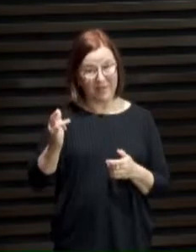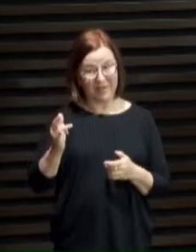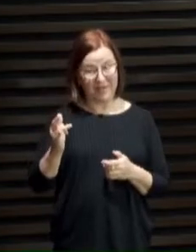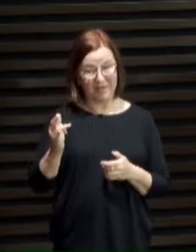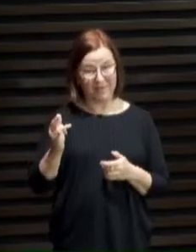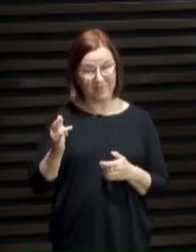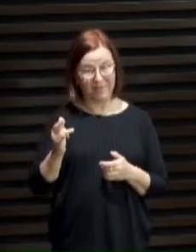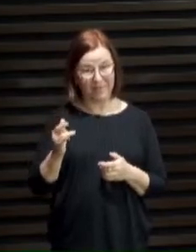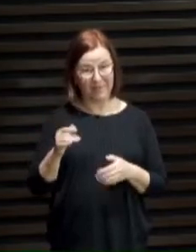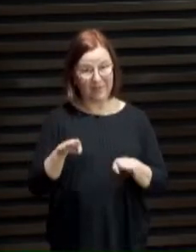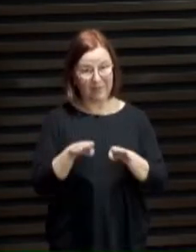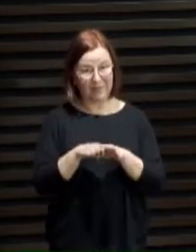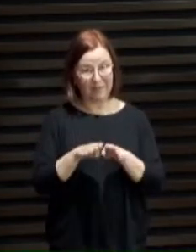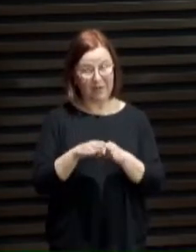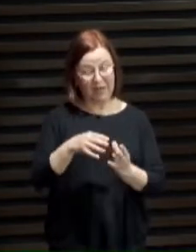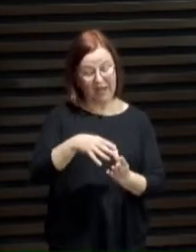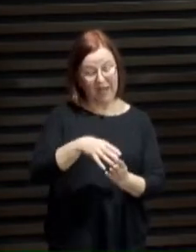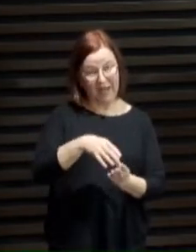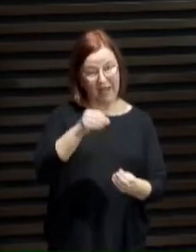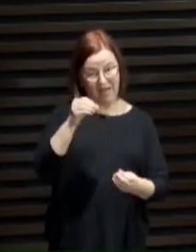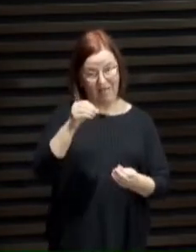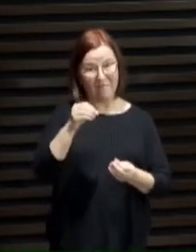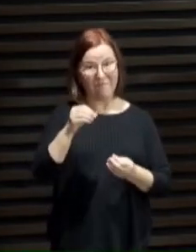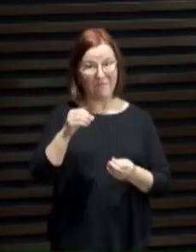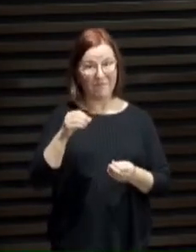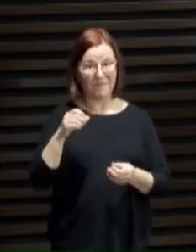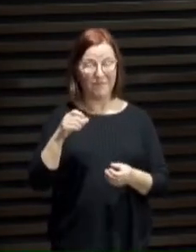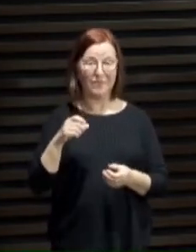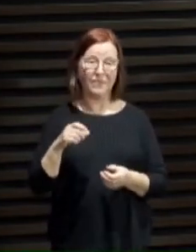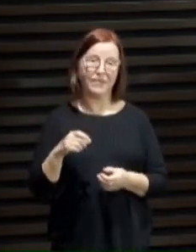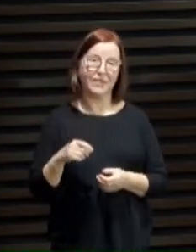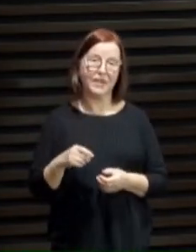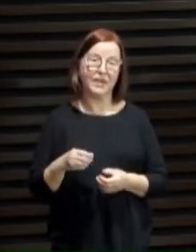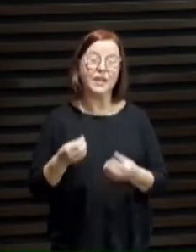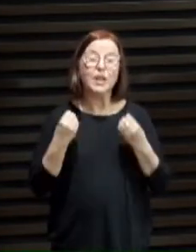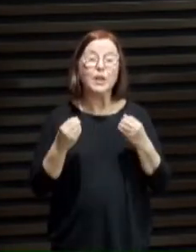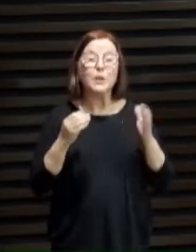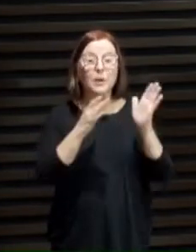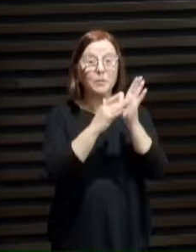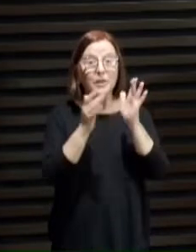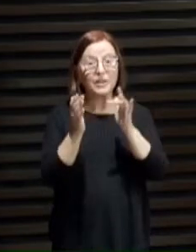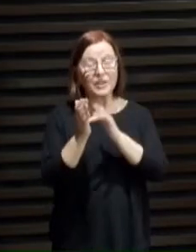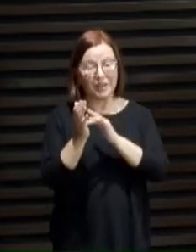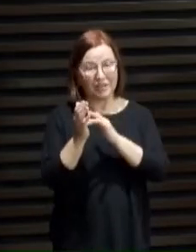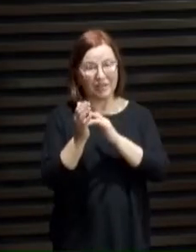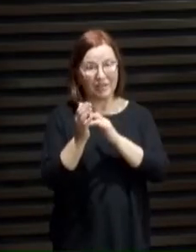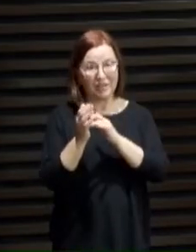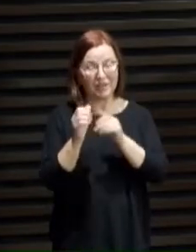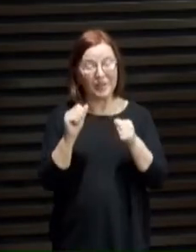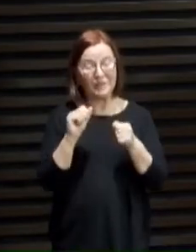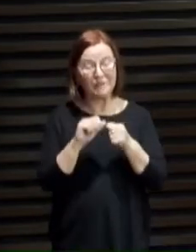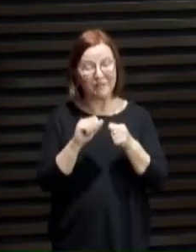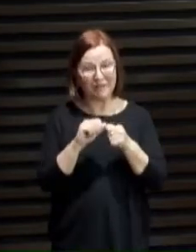alma? Como Jesus lidou com a angústia?